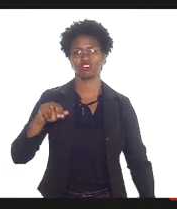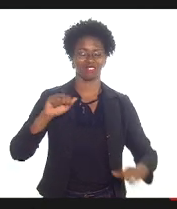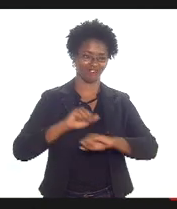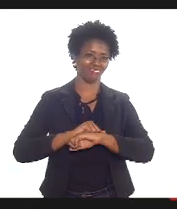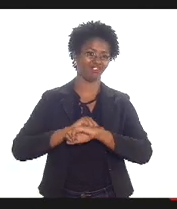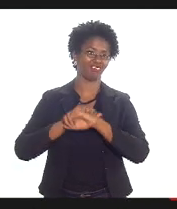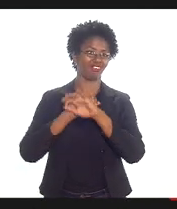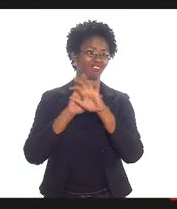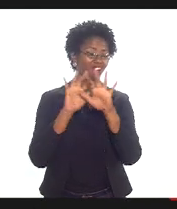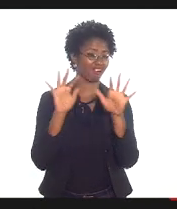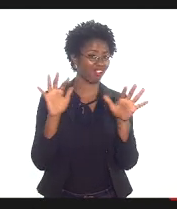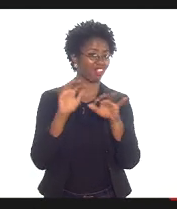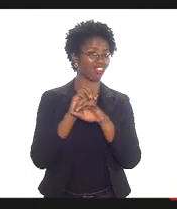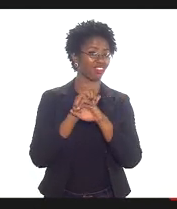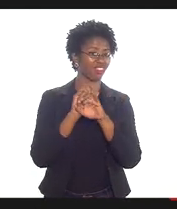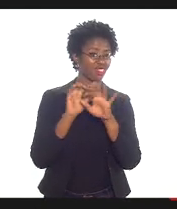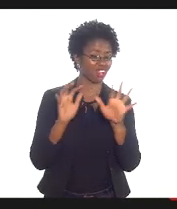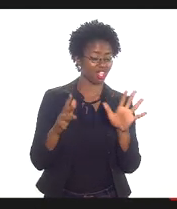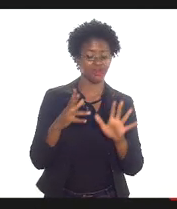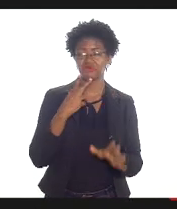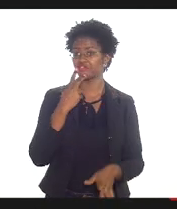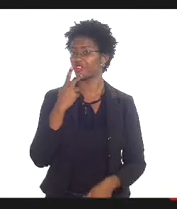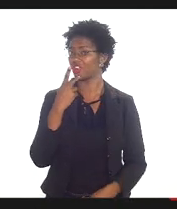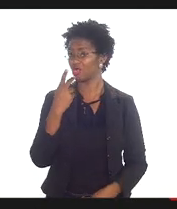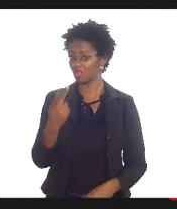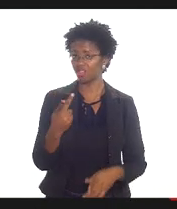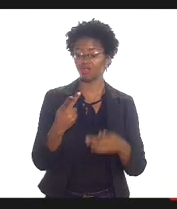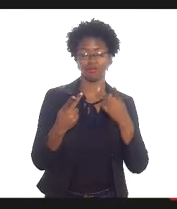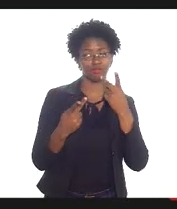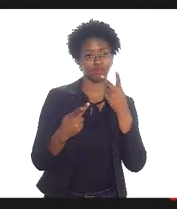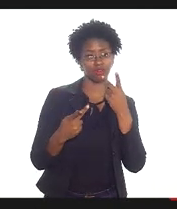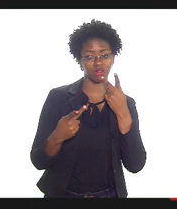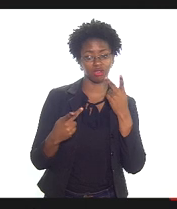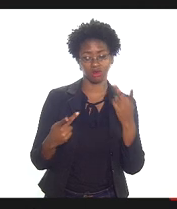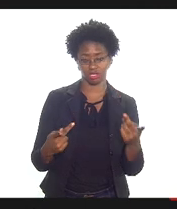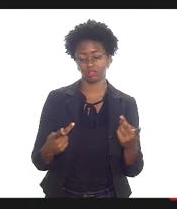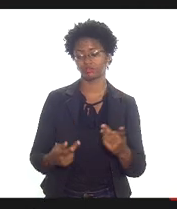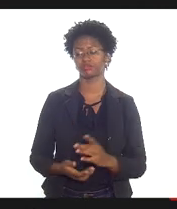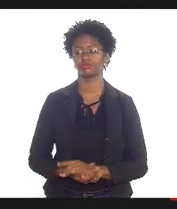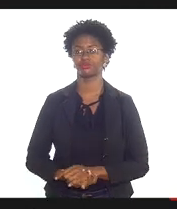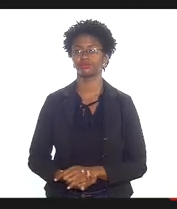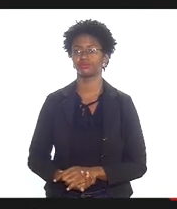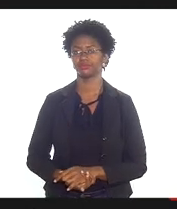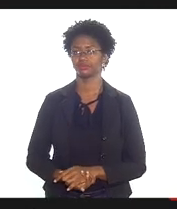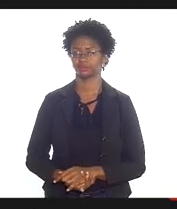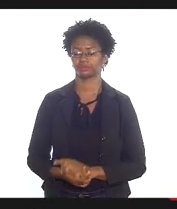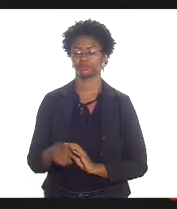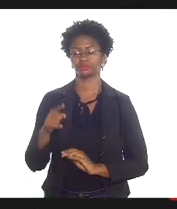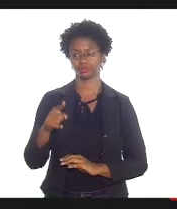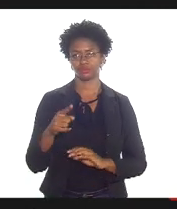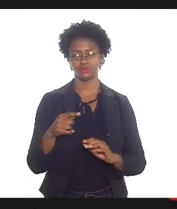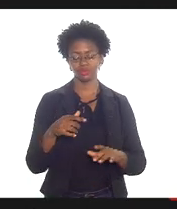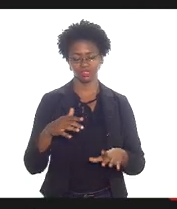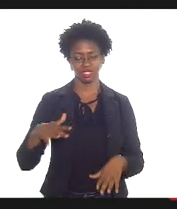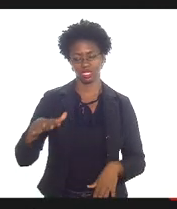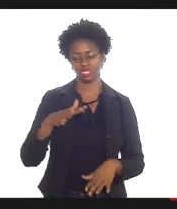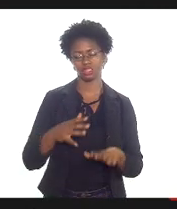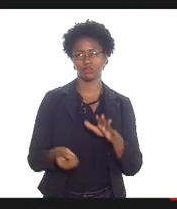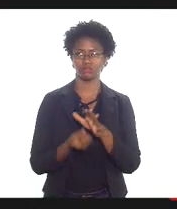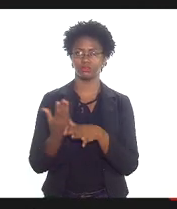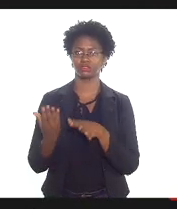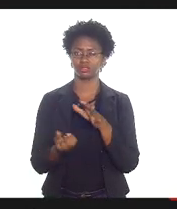claros, transparentes ou mencionando que parte da produção desses